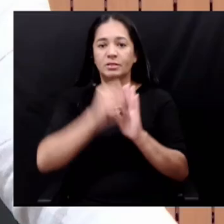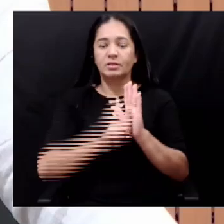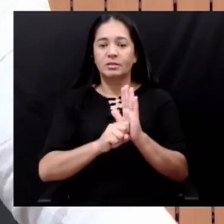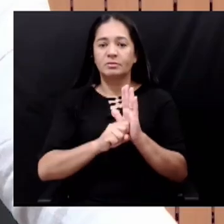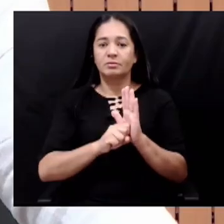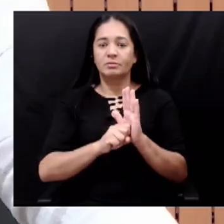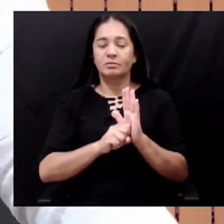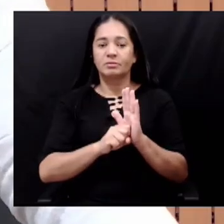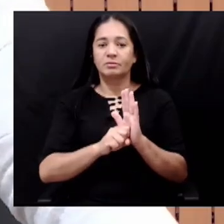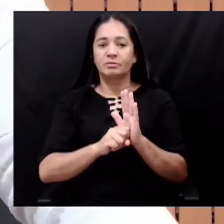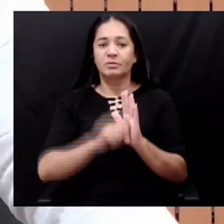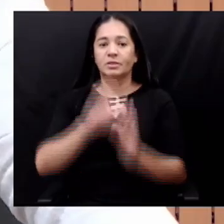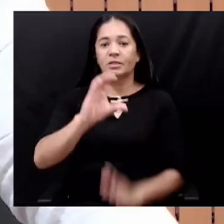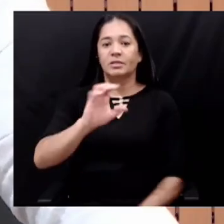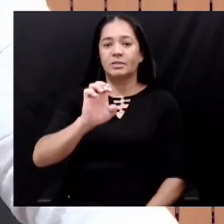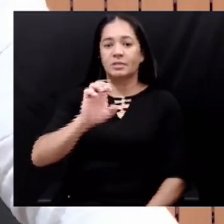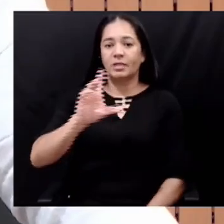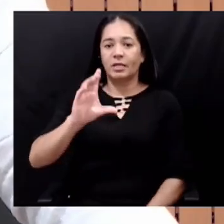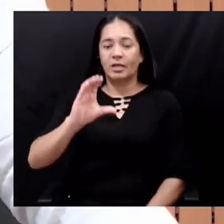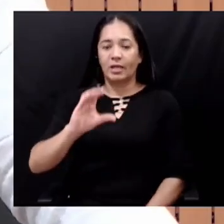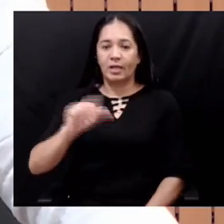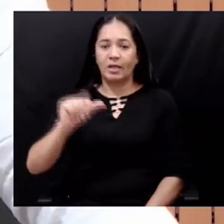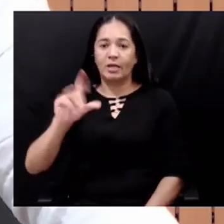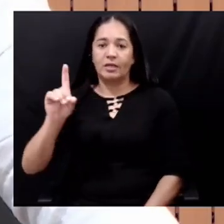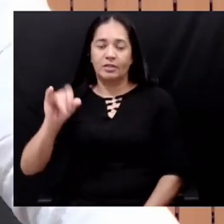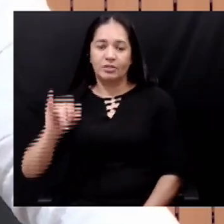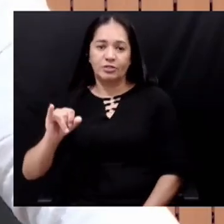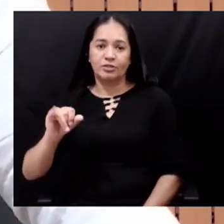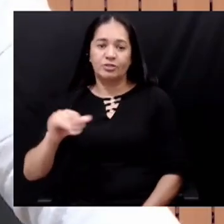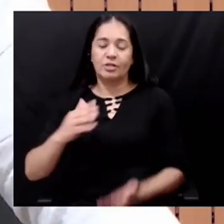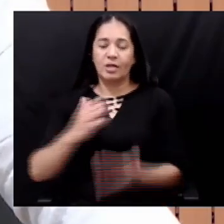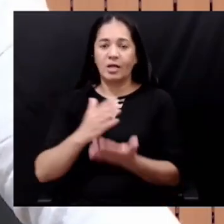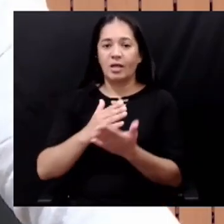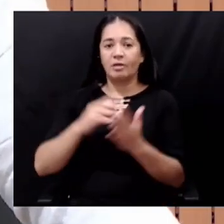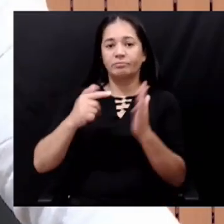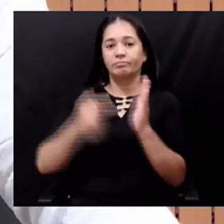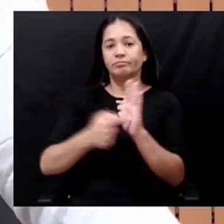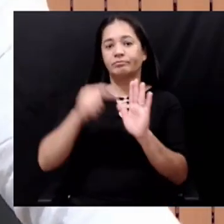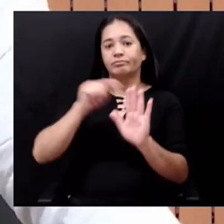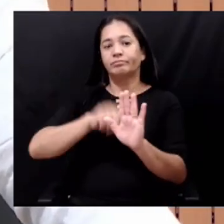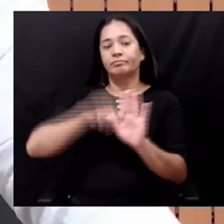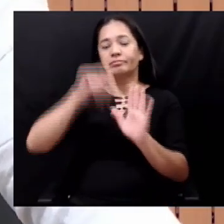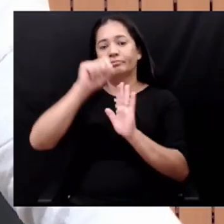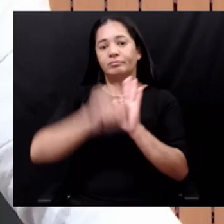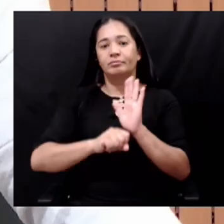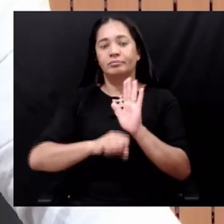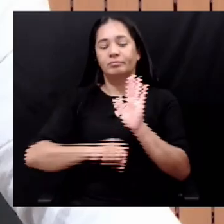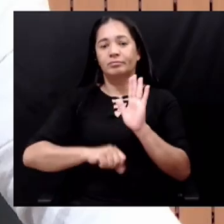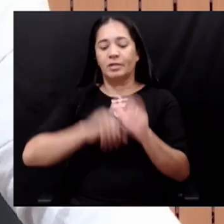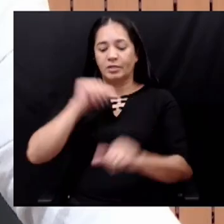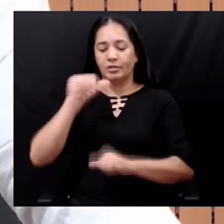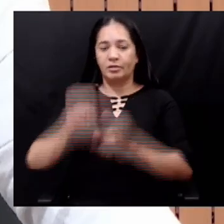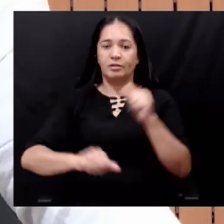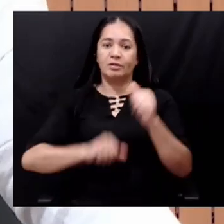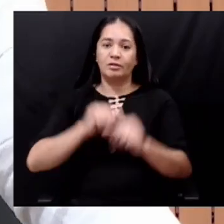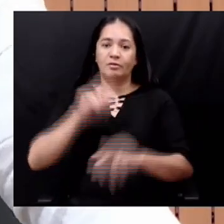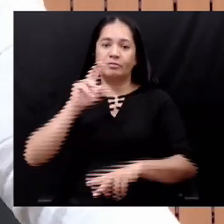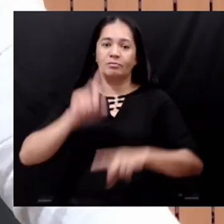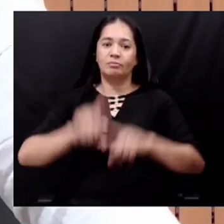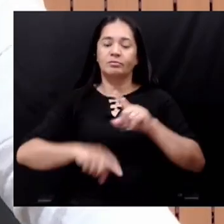CECADI é a metáfora, o símbolo, ela materializa essa simbologia que